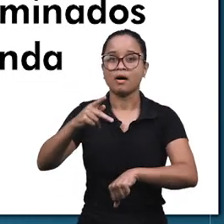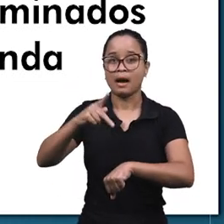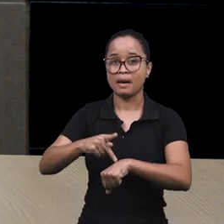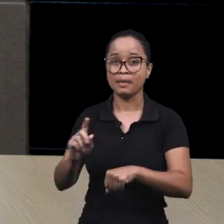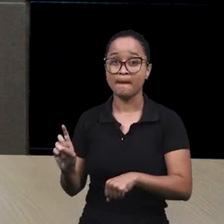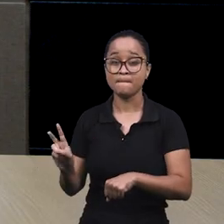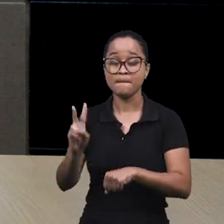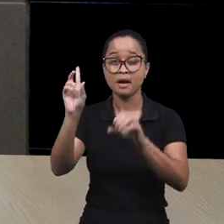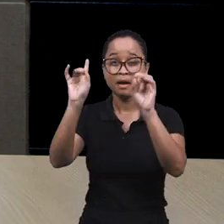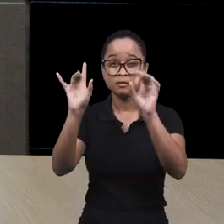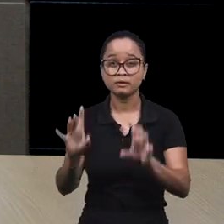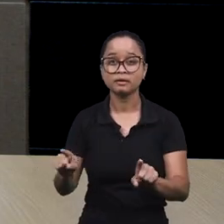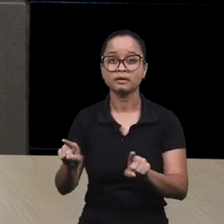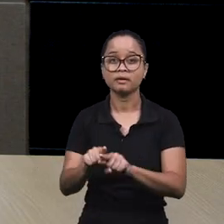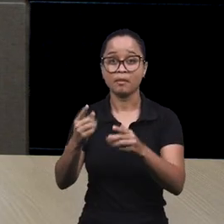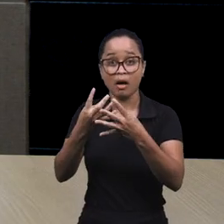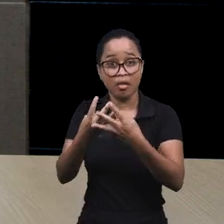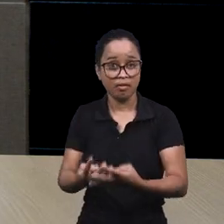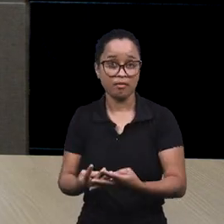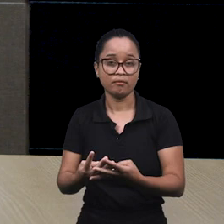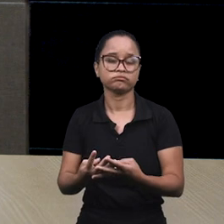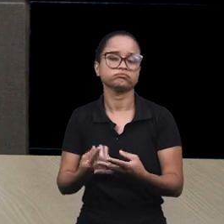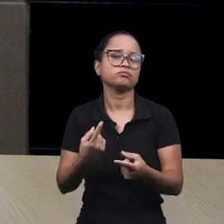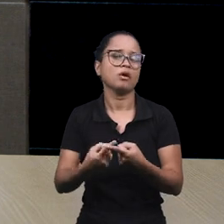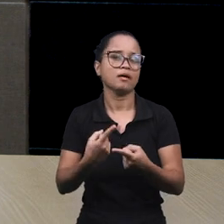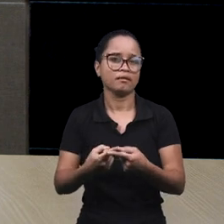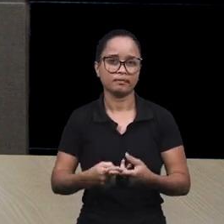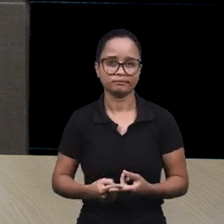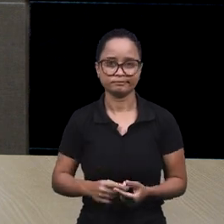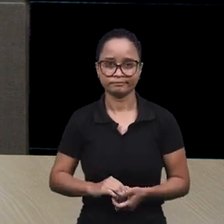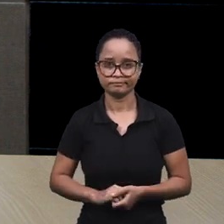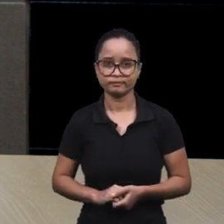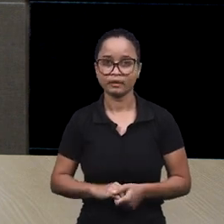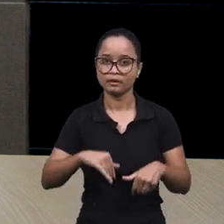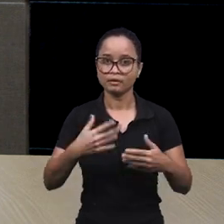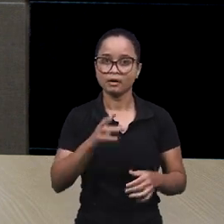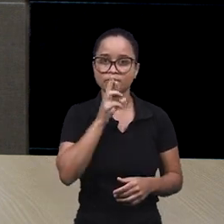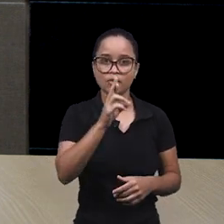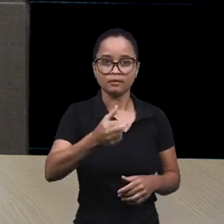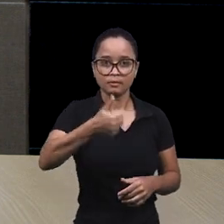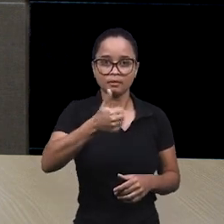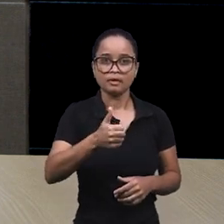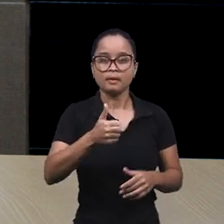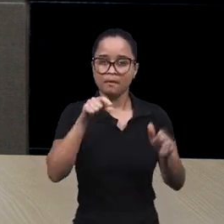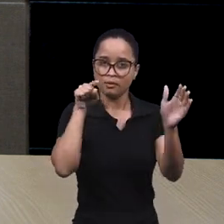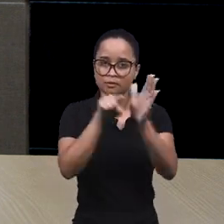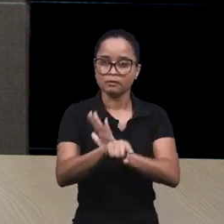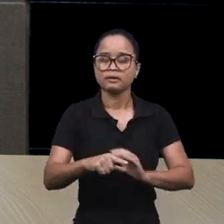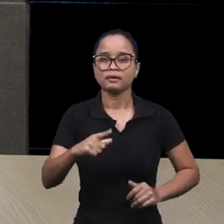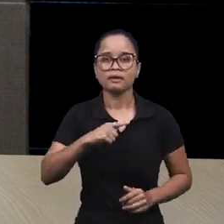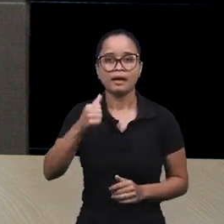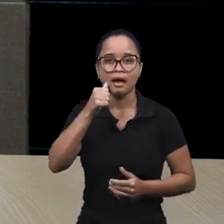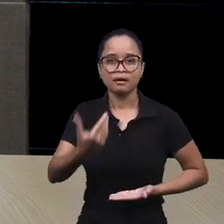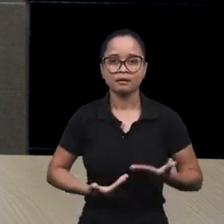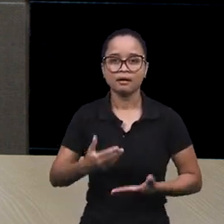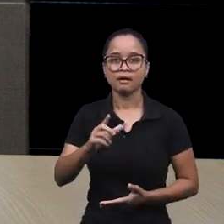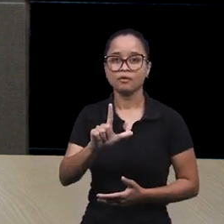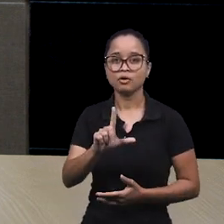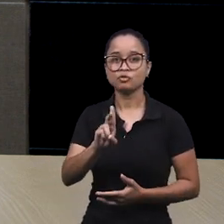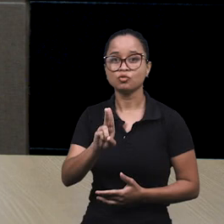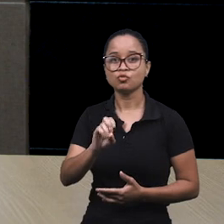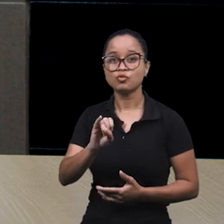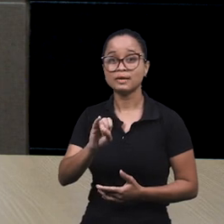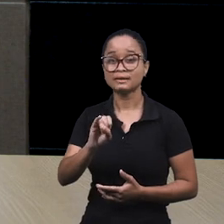rede? Então, quem vai dar agora a resposta à nossa primeira pergunta é a nossa irmã Luíse. A irmã Luíse é do grupo